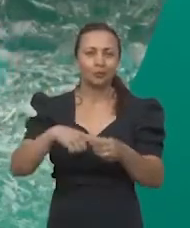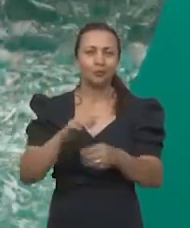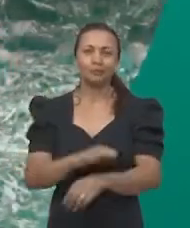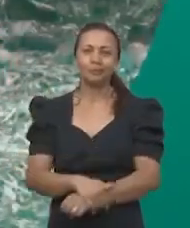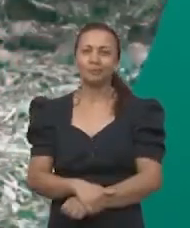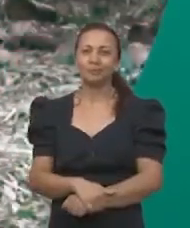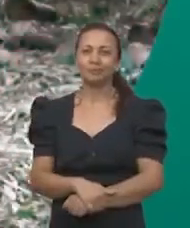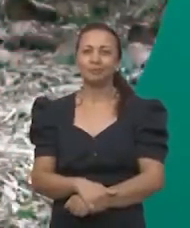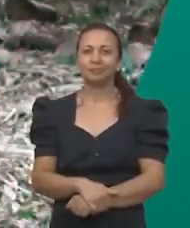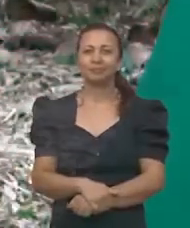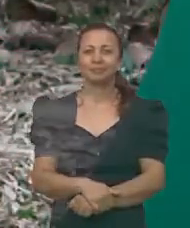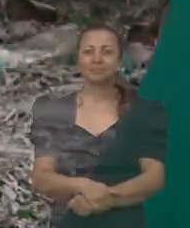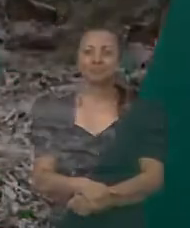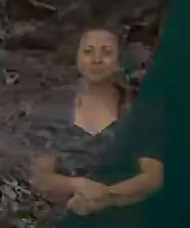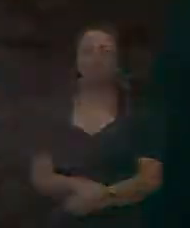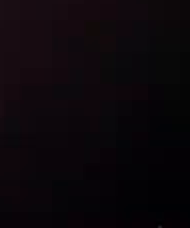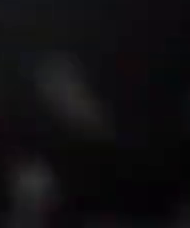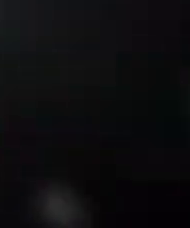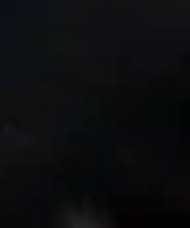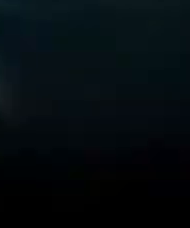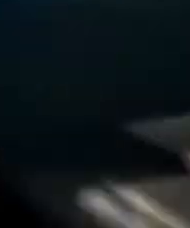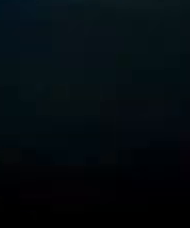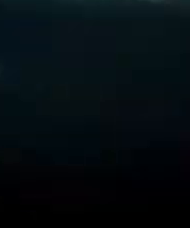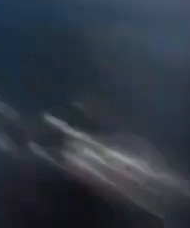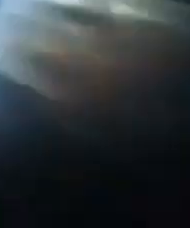matemática. A gente volta já já.